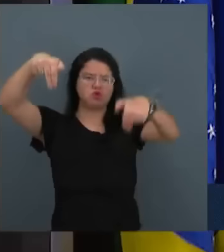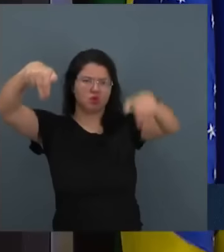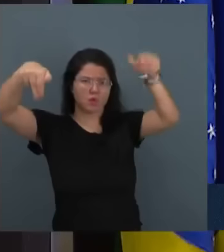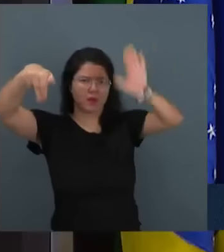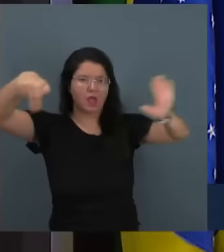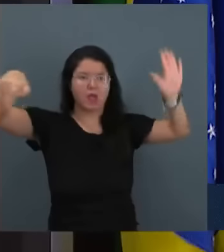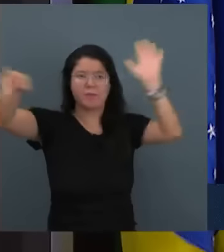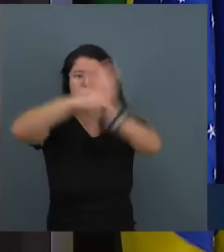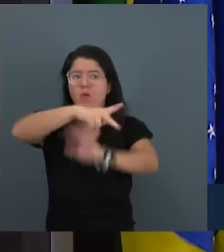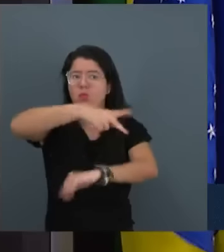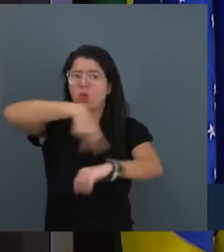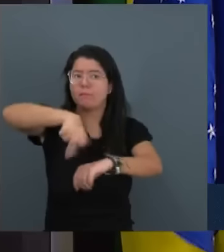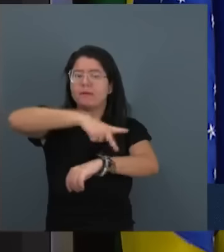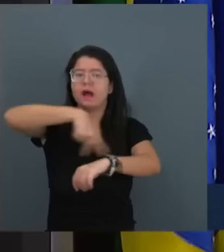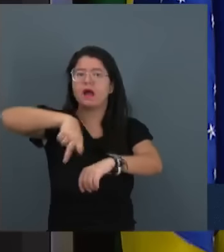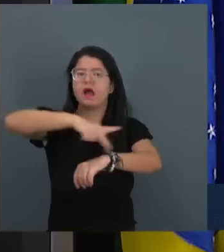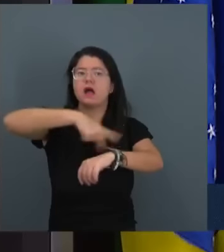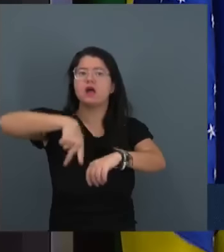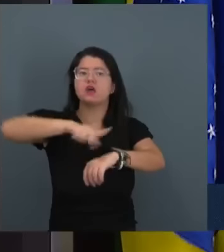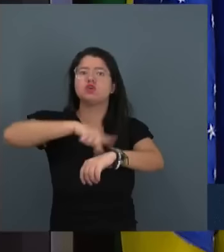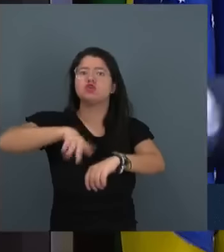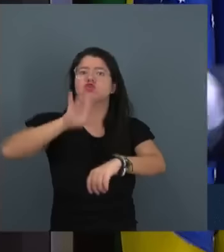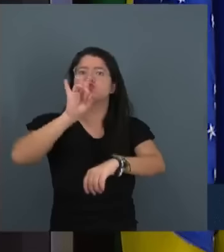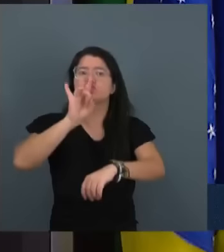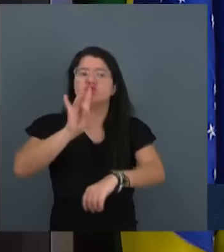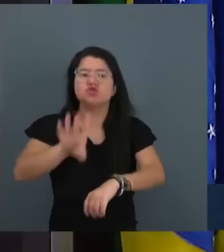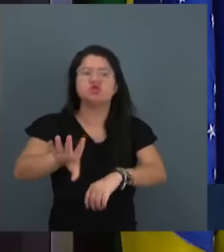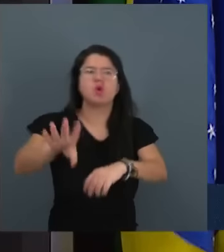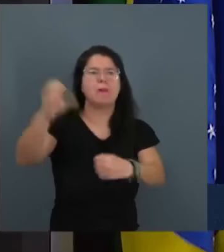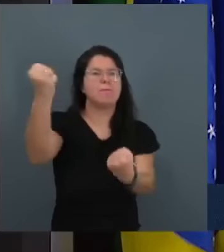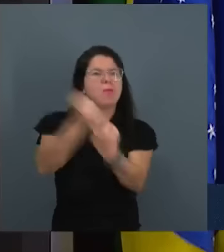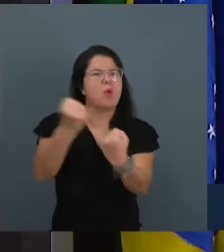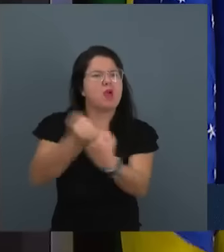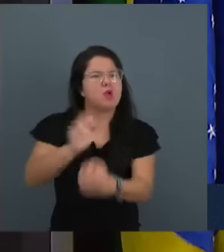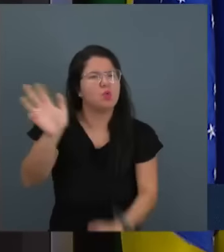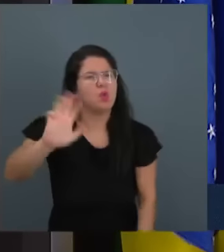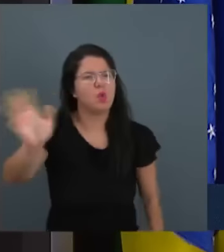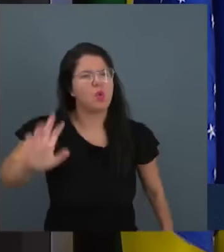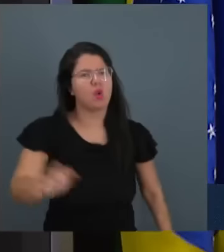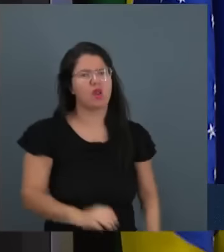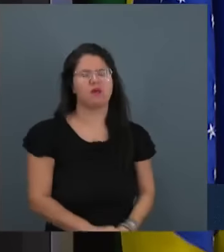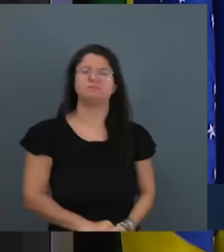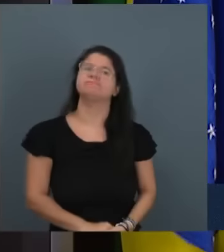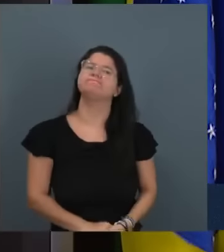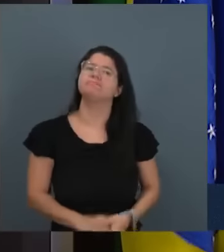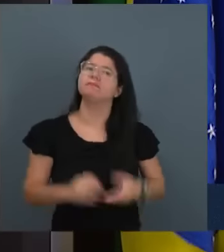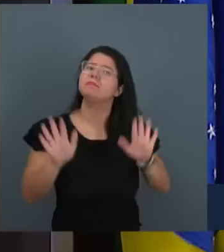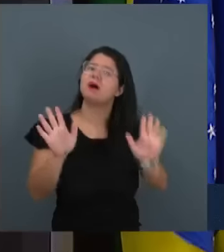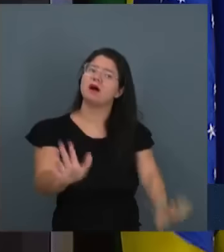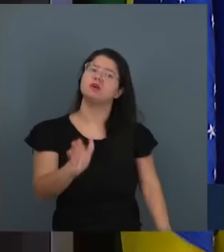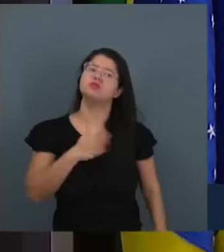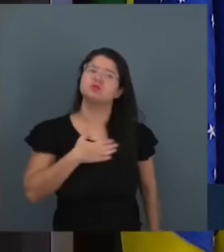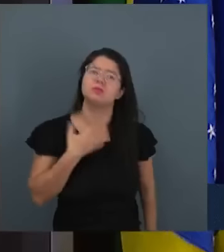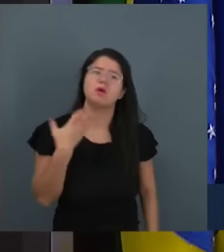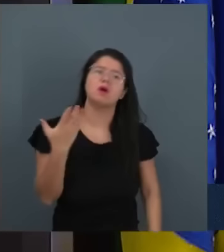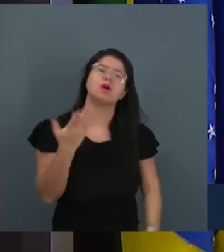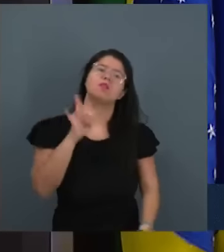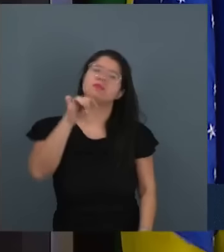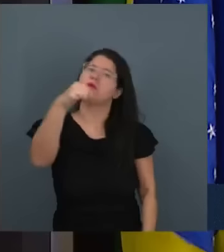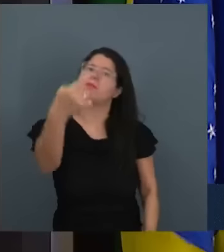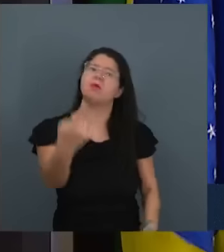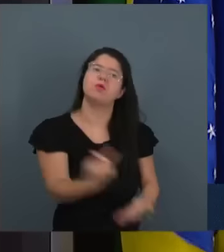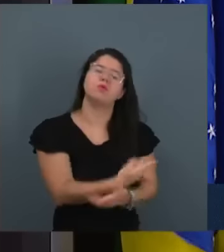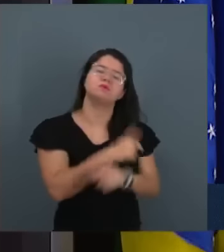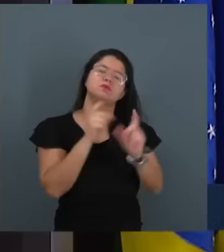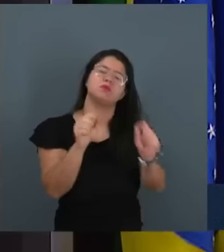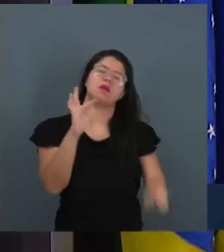país, beneficiando apenas o Lula, desequilibrando o pleito. Mas, surpreendentemente, alguns dias depois,